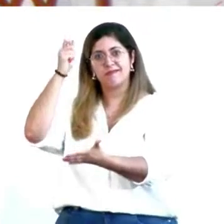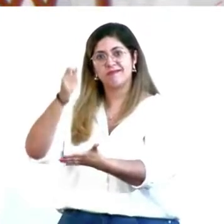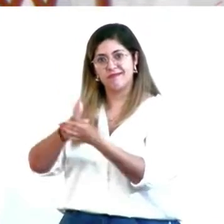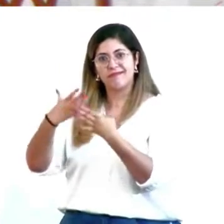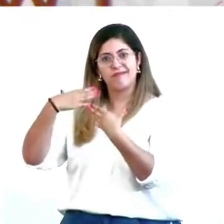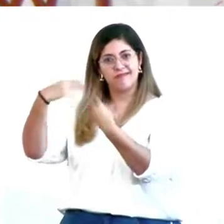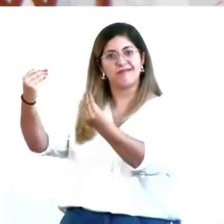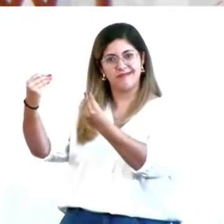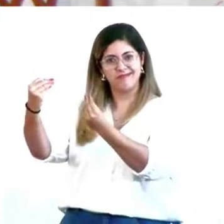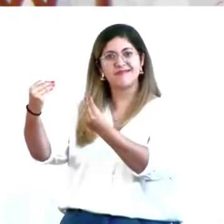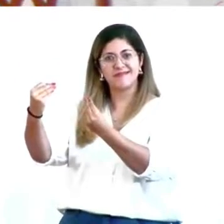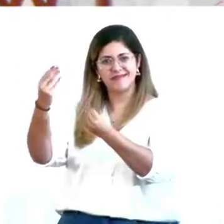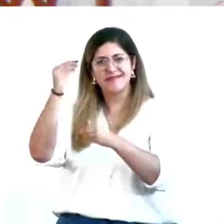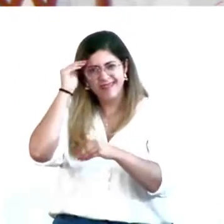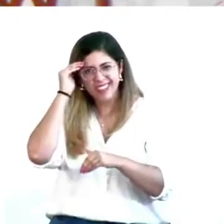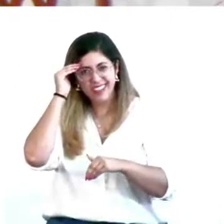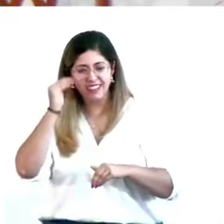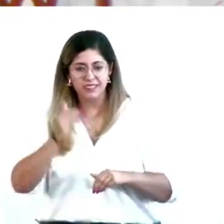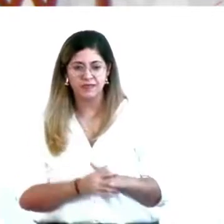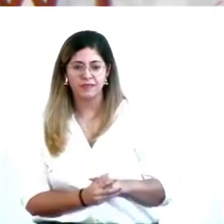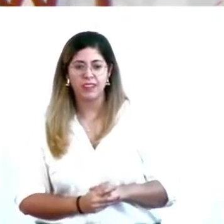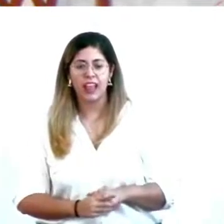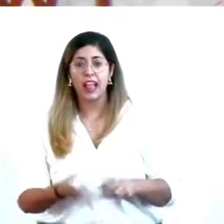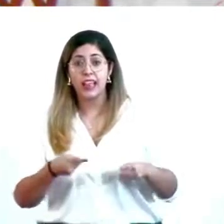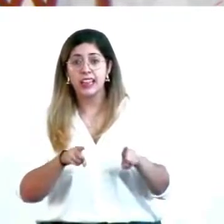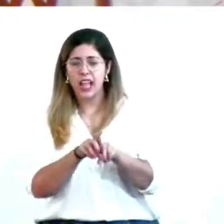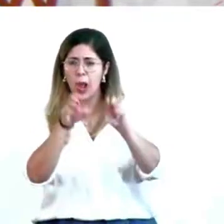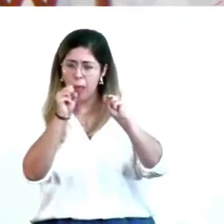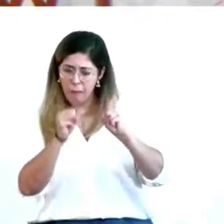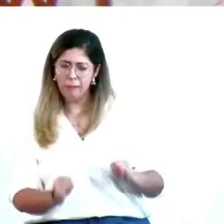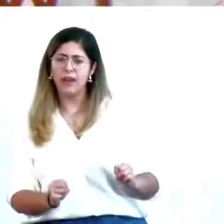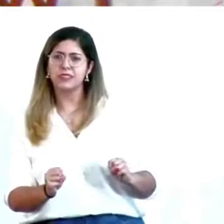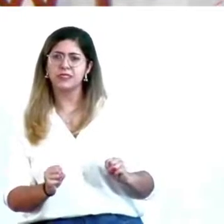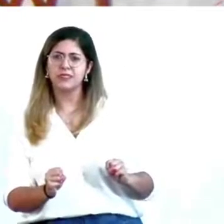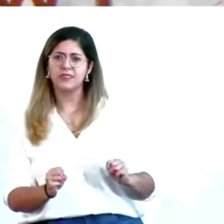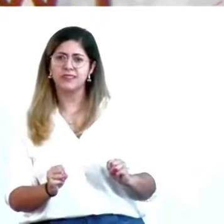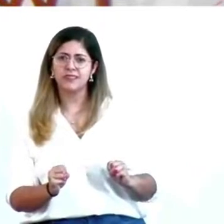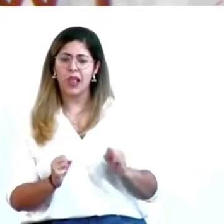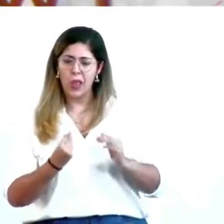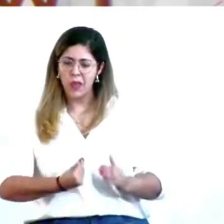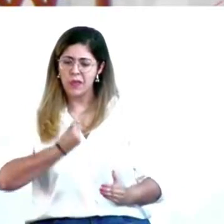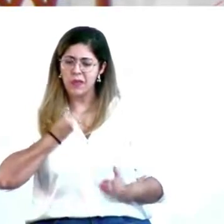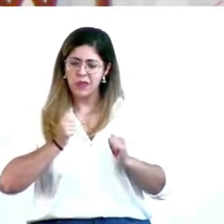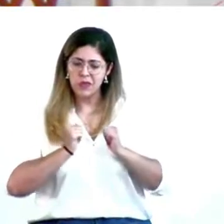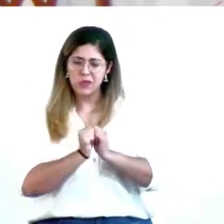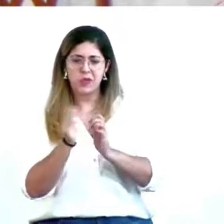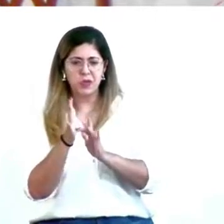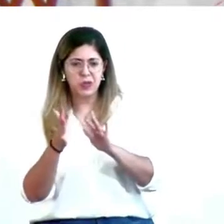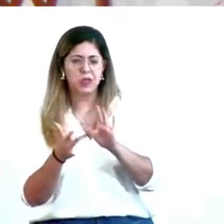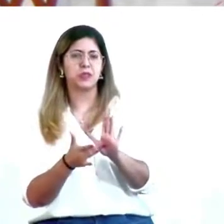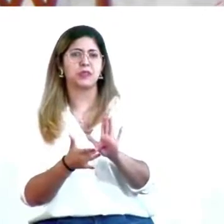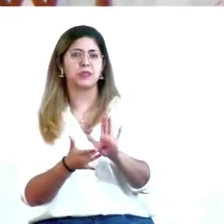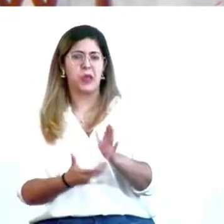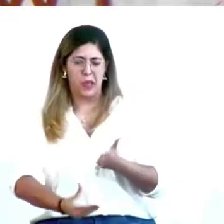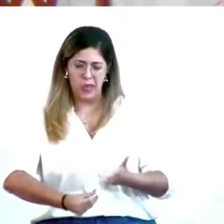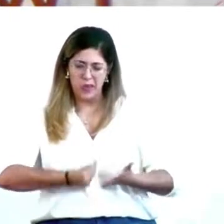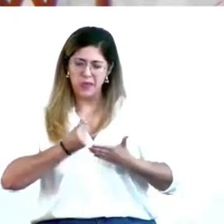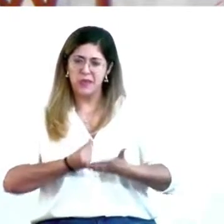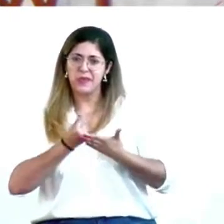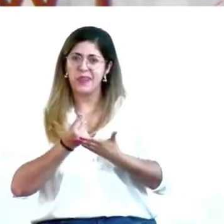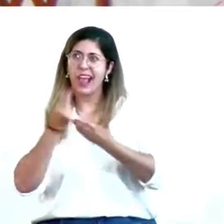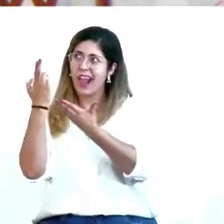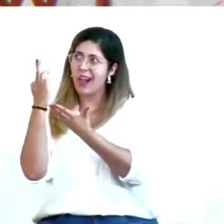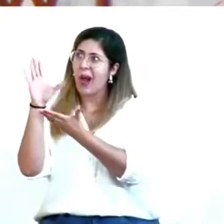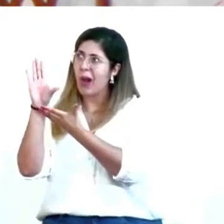de cruz. Por isso, eu posso andar como Ele. Por isso, eu posso viver como Ele. Por